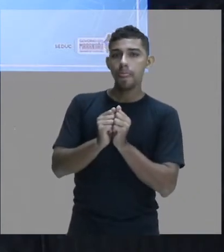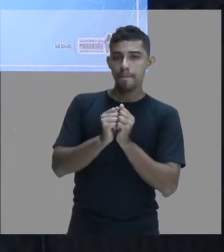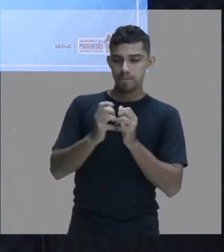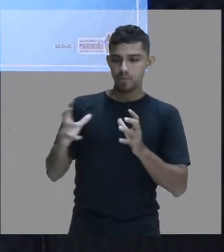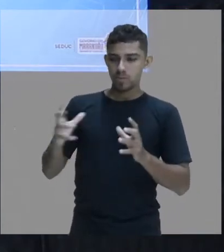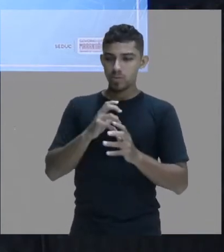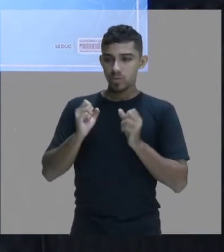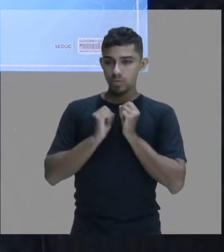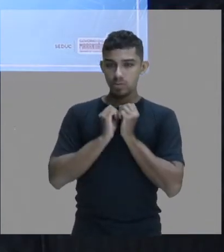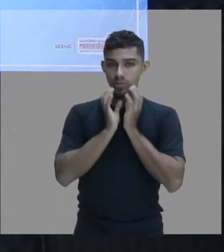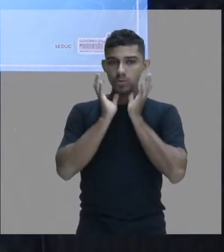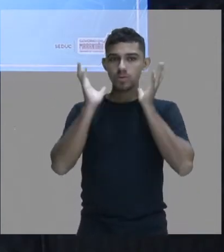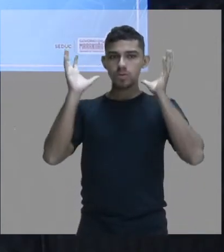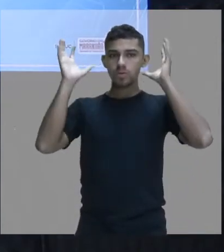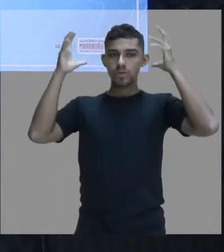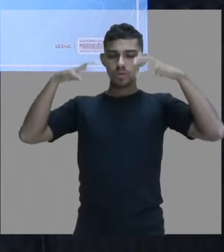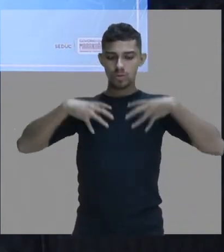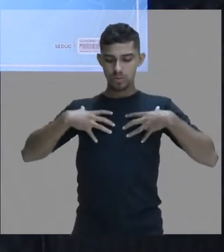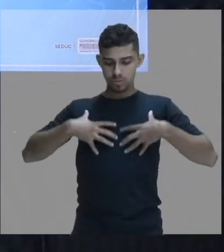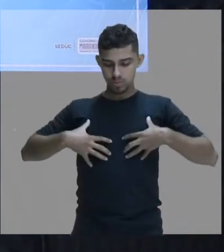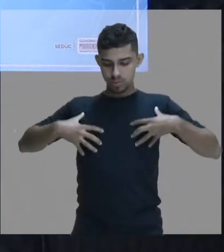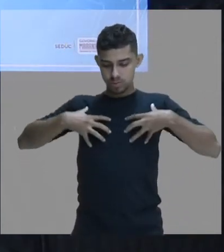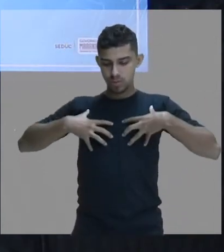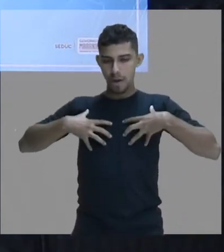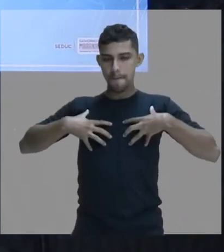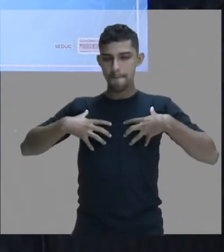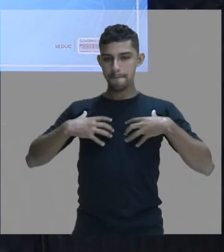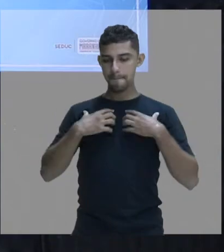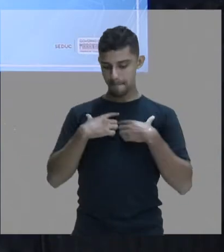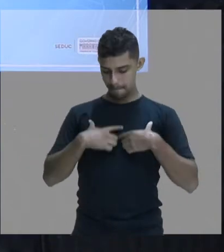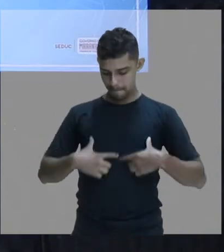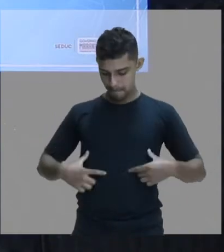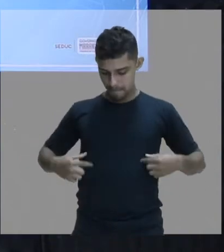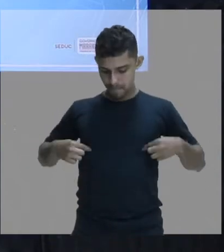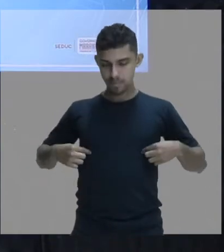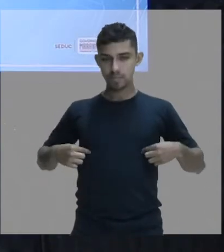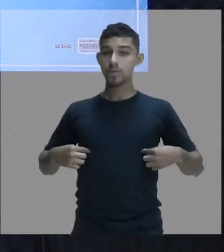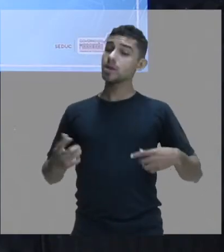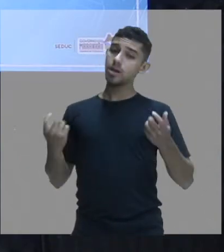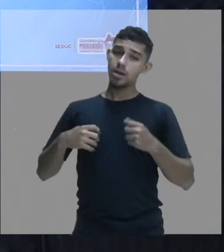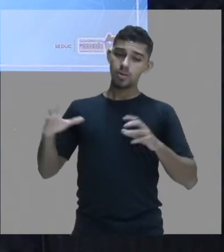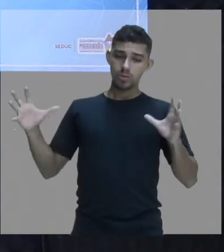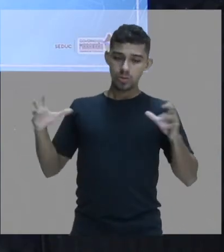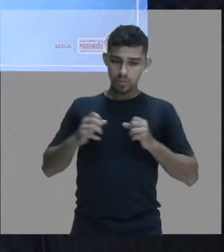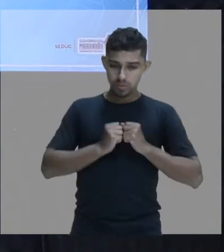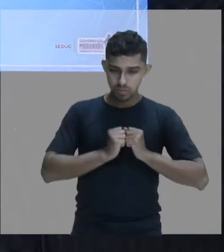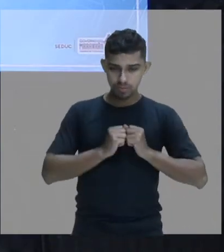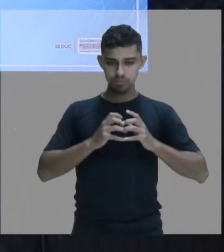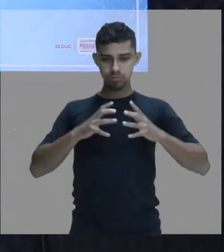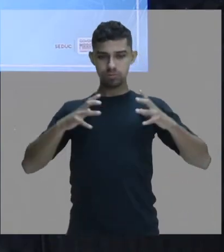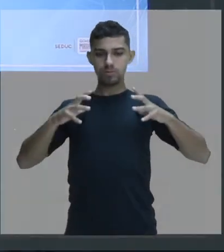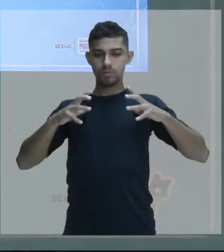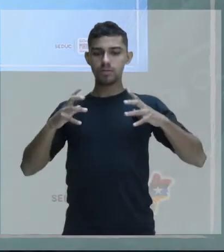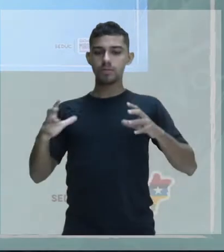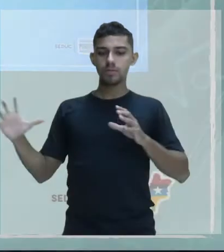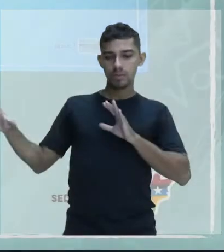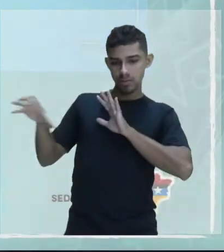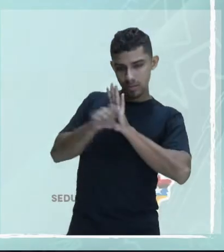Ele joga o sangue para o coração, para os pulmões, e quando ele faz a diástole, ele está ali recebendo o sangue.